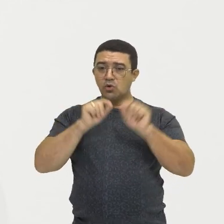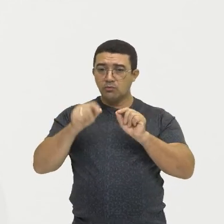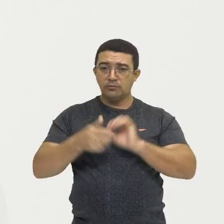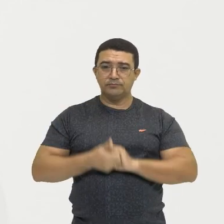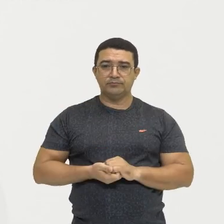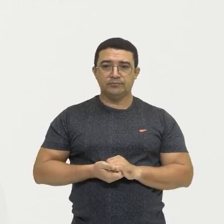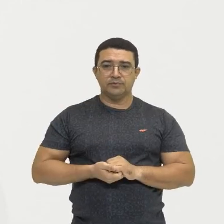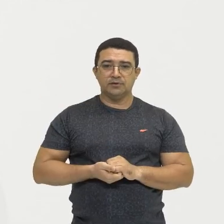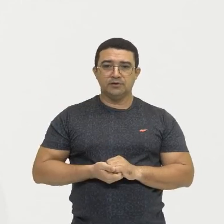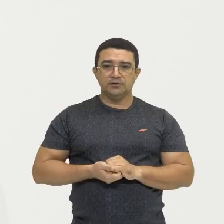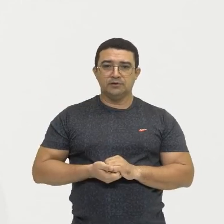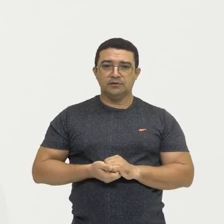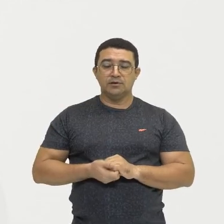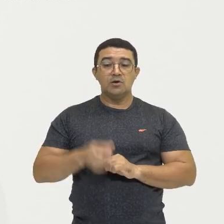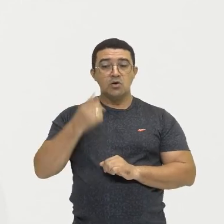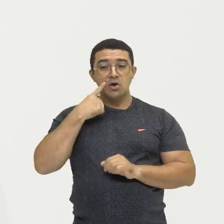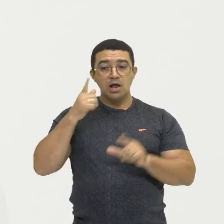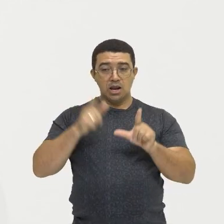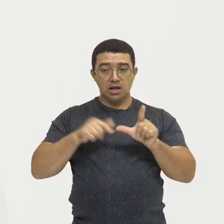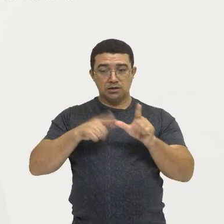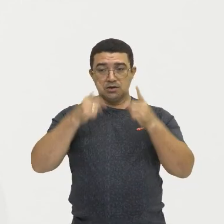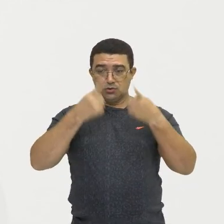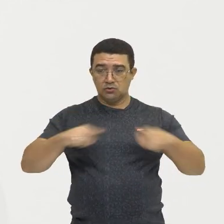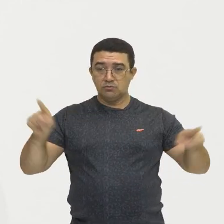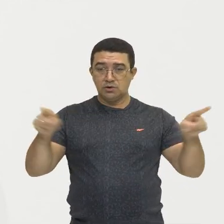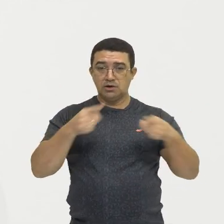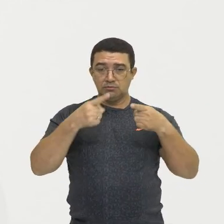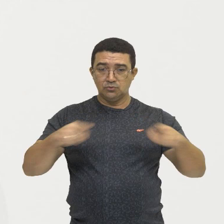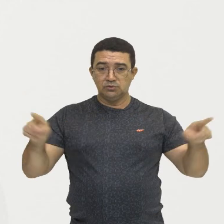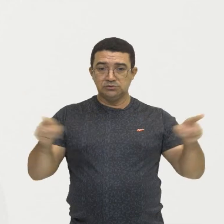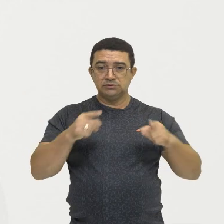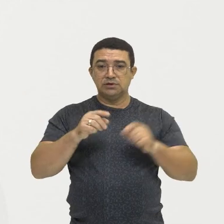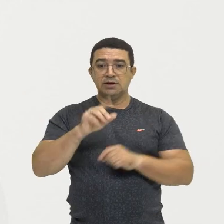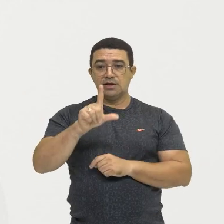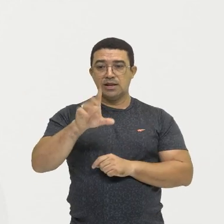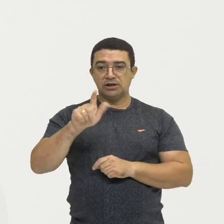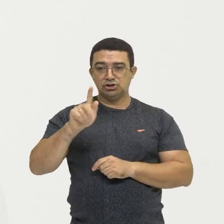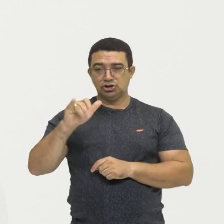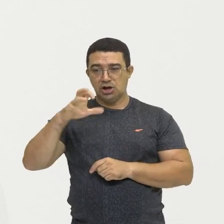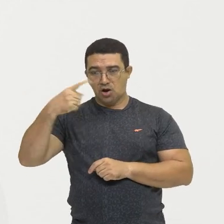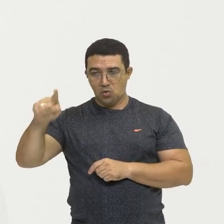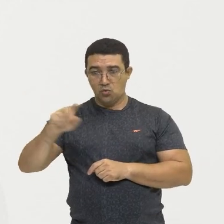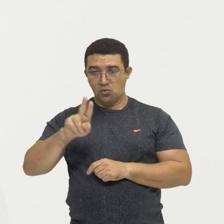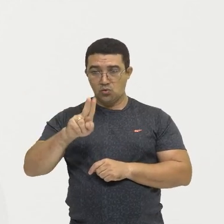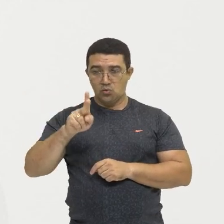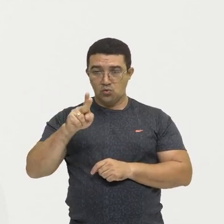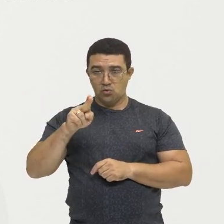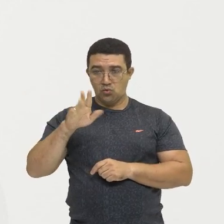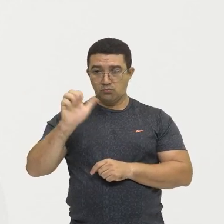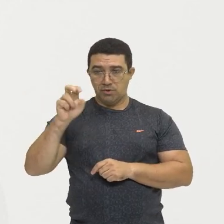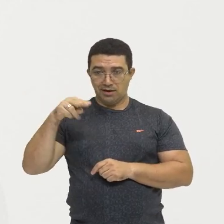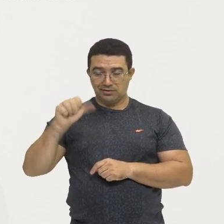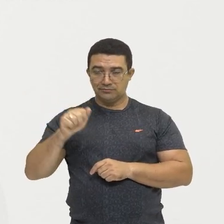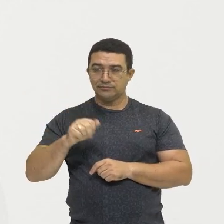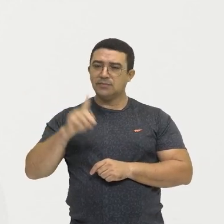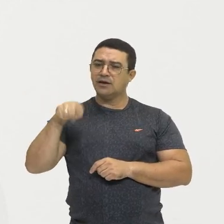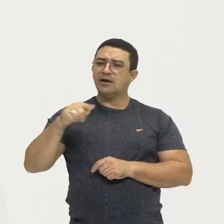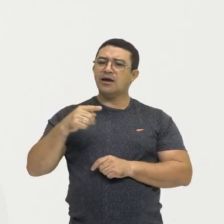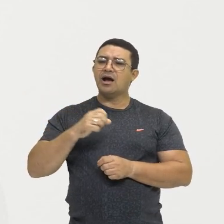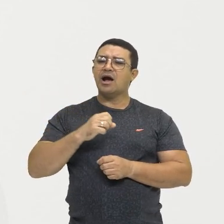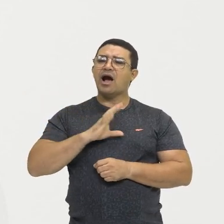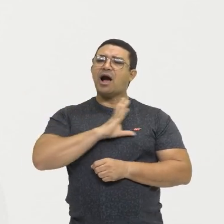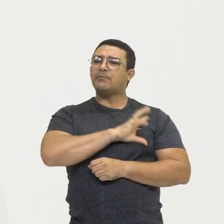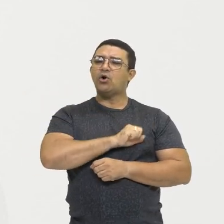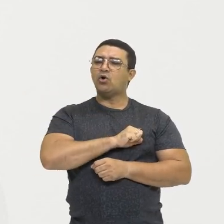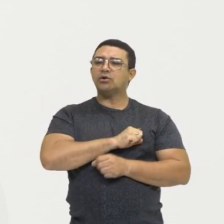conhecimento de um fragmento da letra de música do grupo Legião Urbana. Vamos lá, que trata exatamente desse amor platônico, esse amor